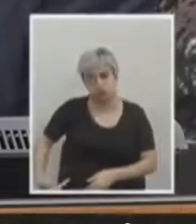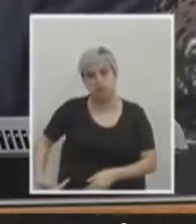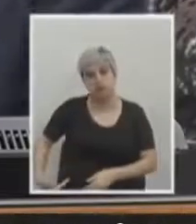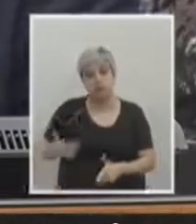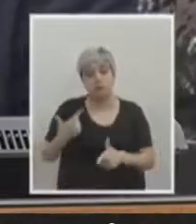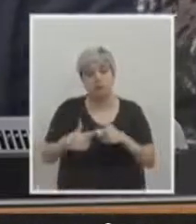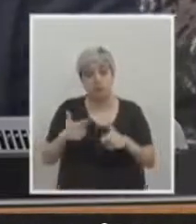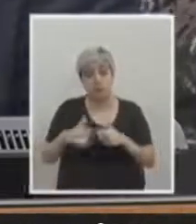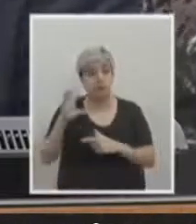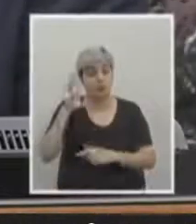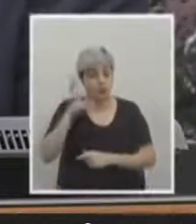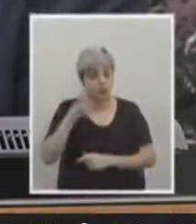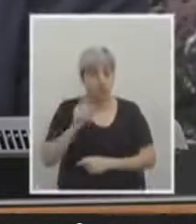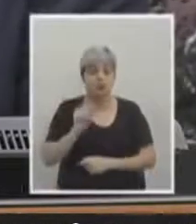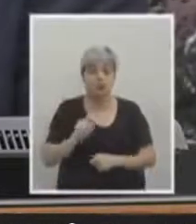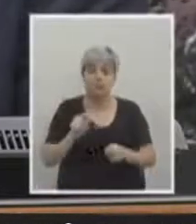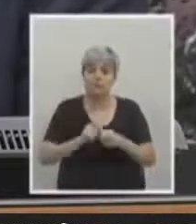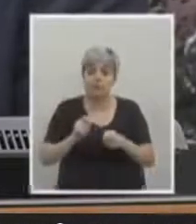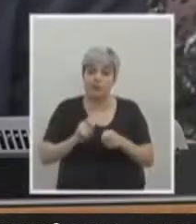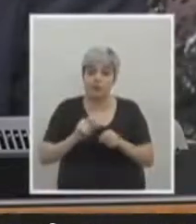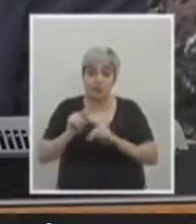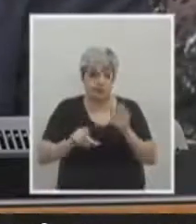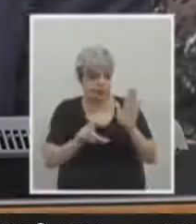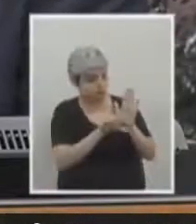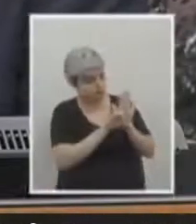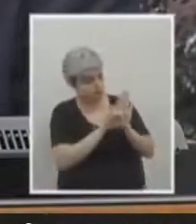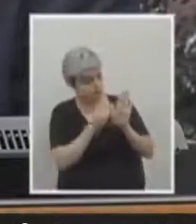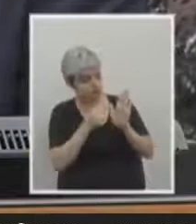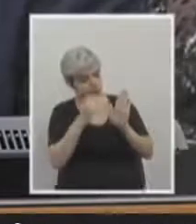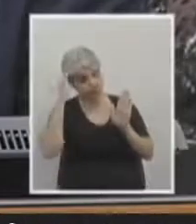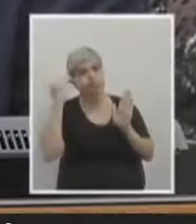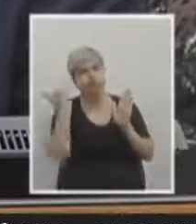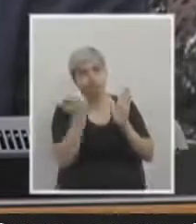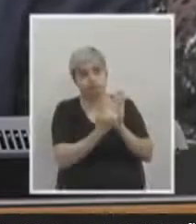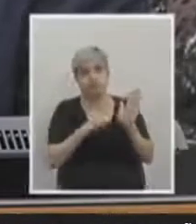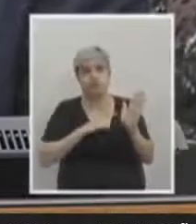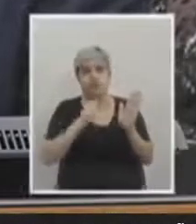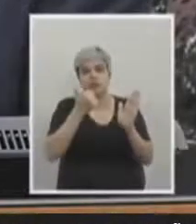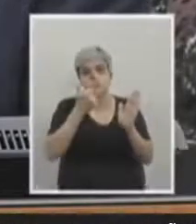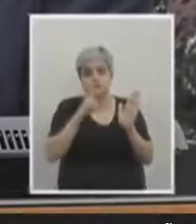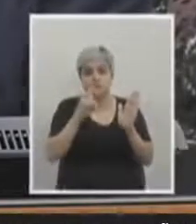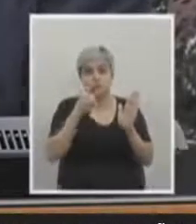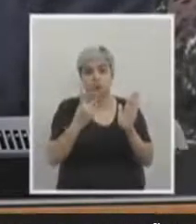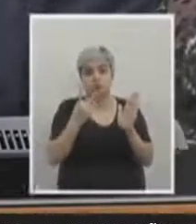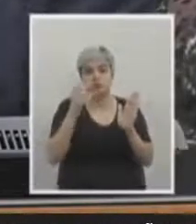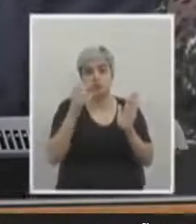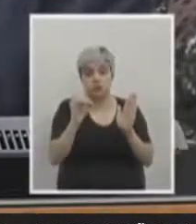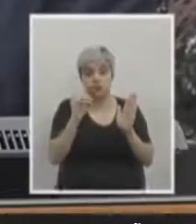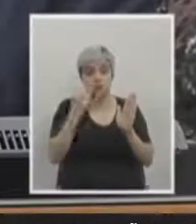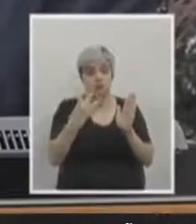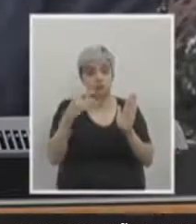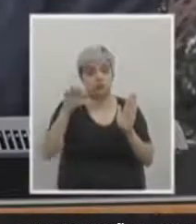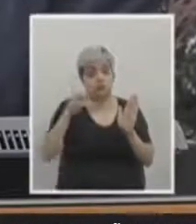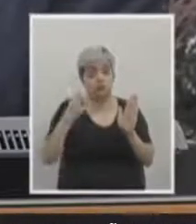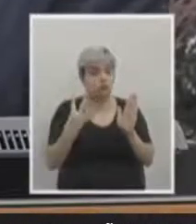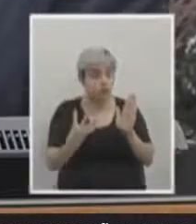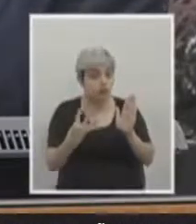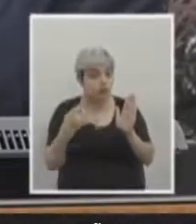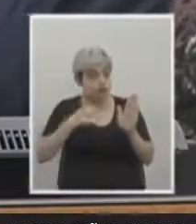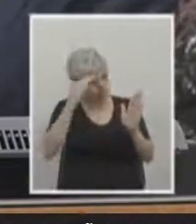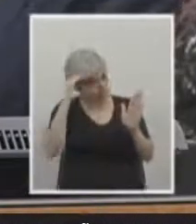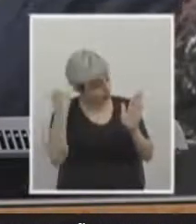problema se chama fazer aquilo que está na lei. Lei tem, 15.293.04, lei do magistério. Faça cumprir a